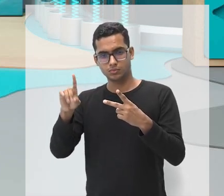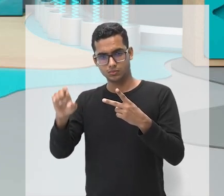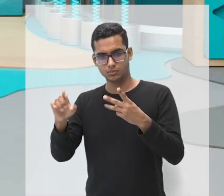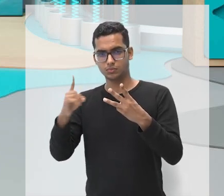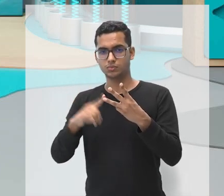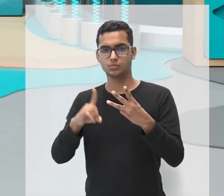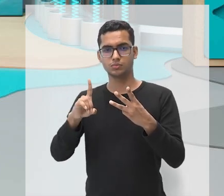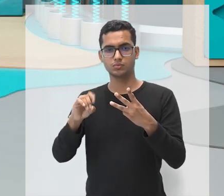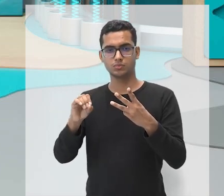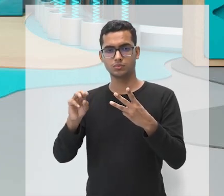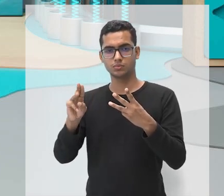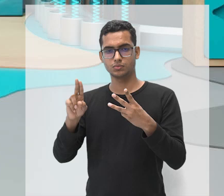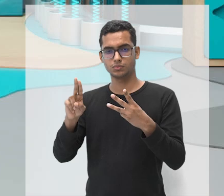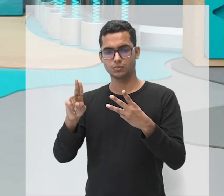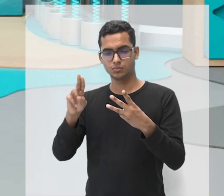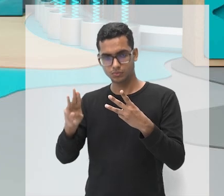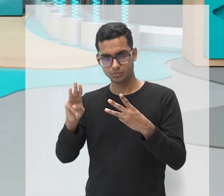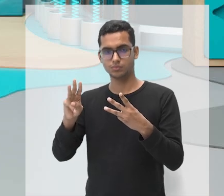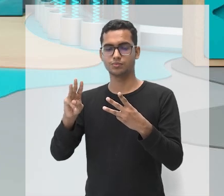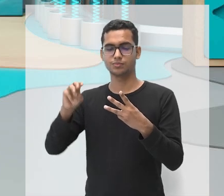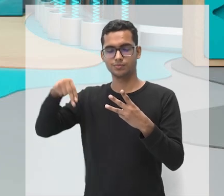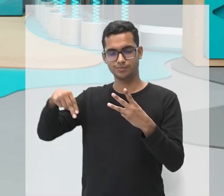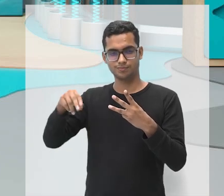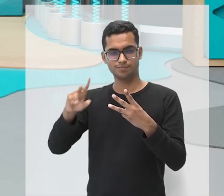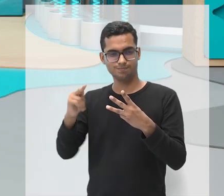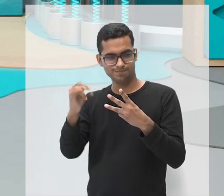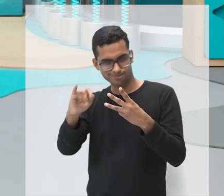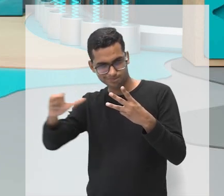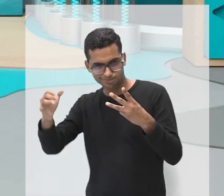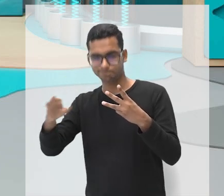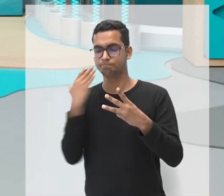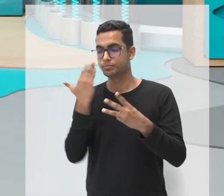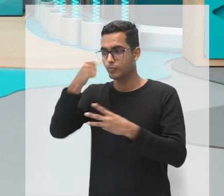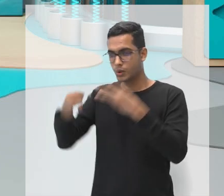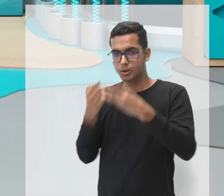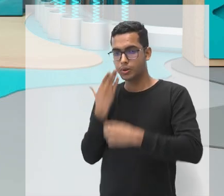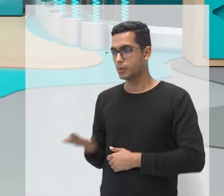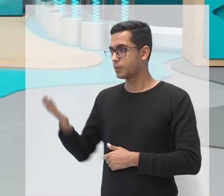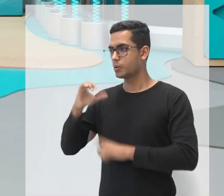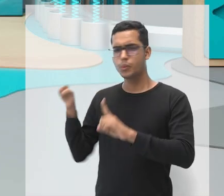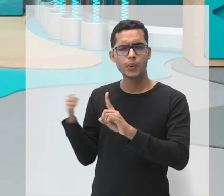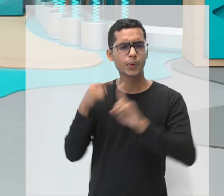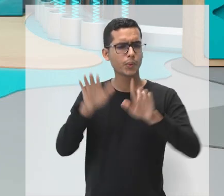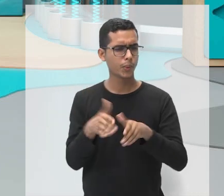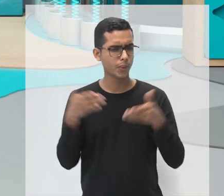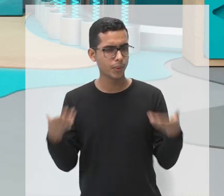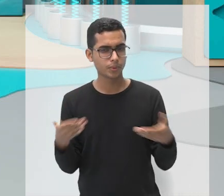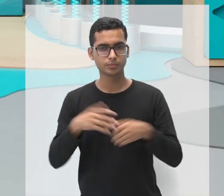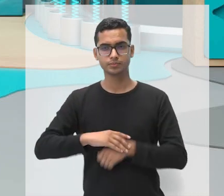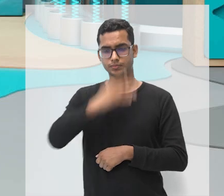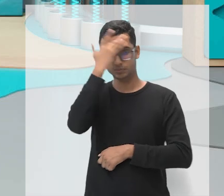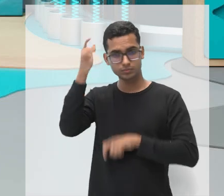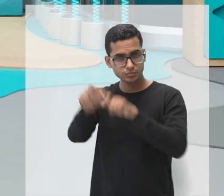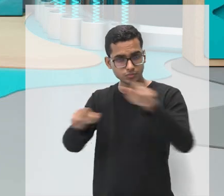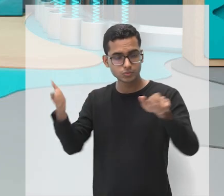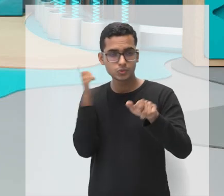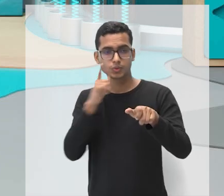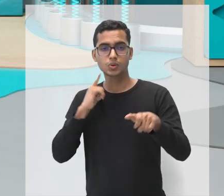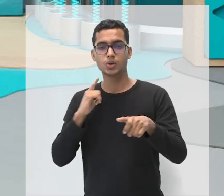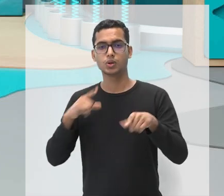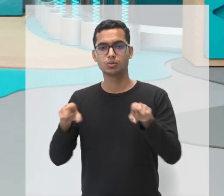desses subestilos aqui. O objetivo dessas modalidades, né, em geral, o objetivo dos participantes é chegar em